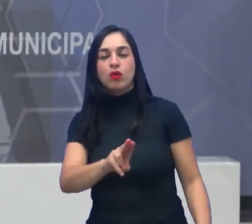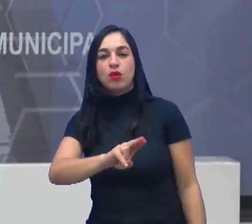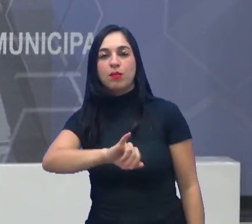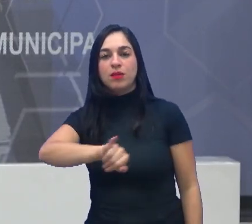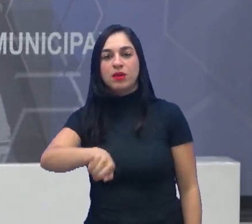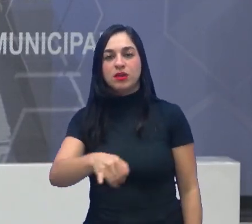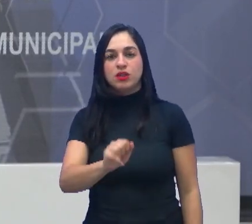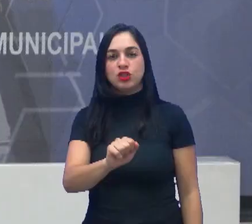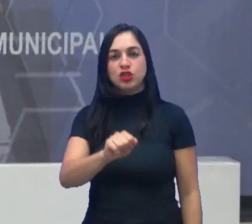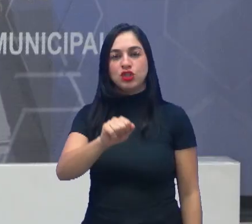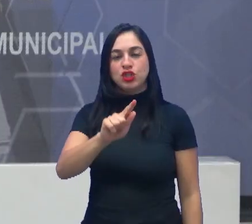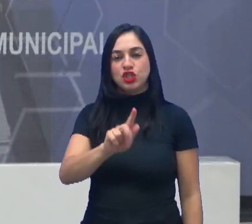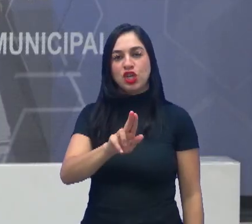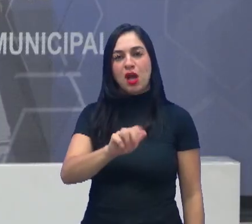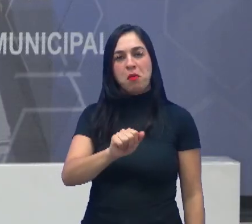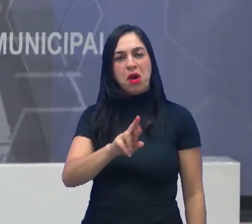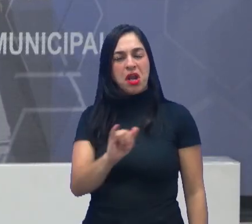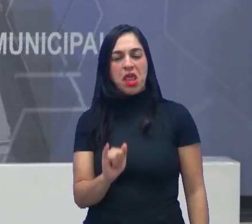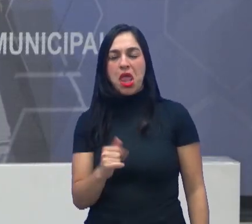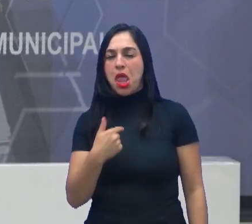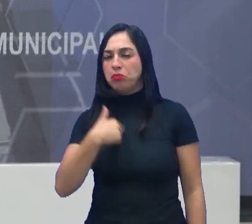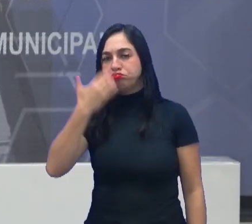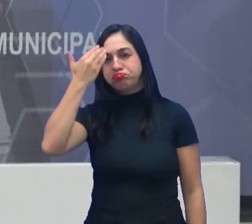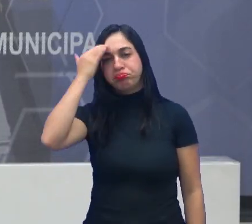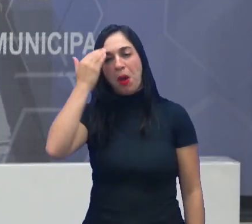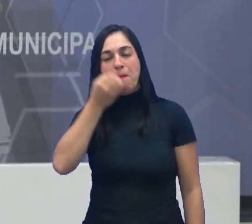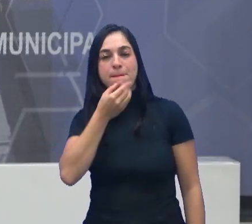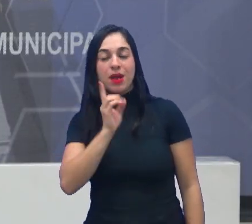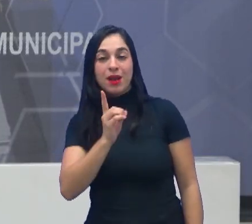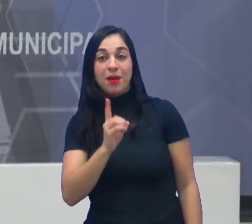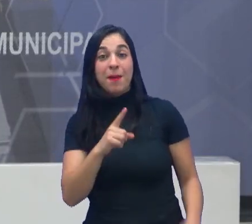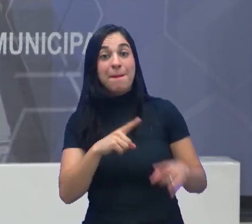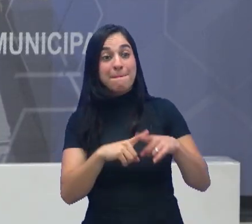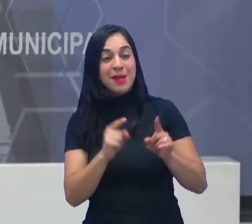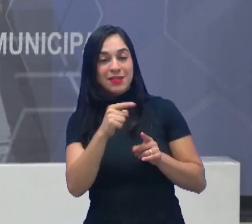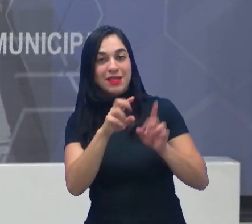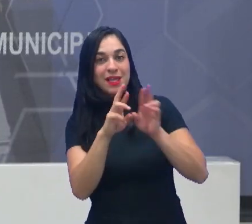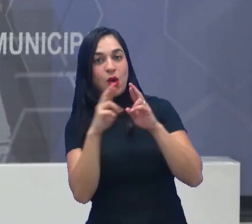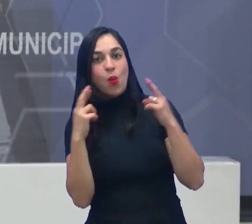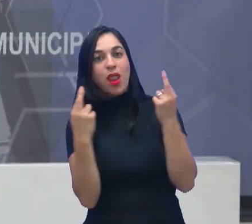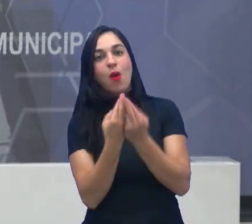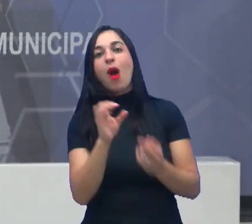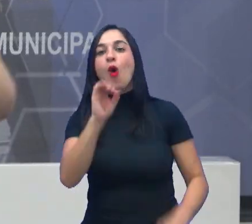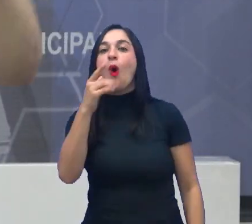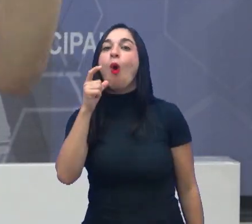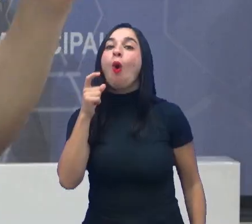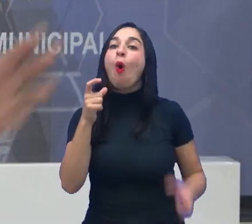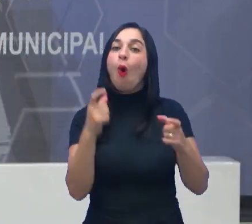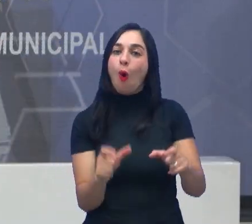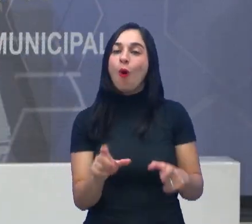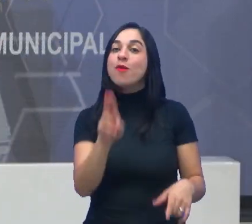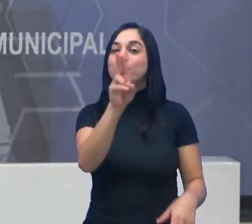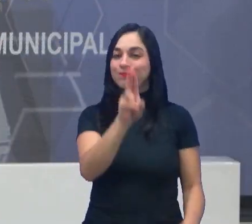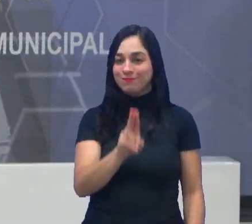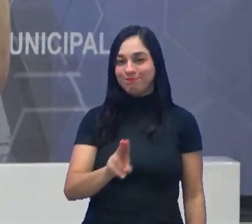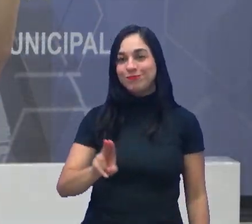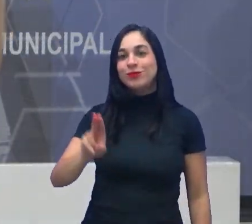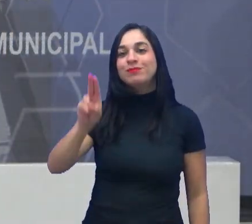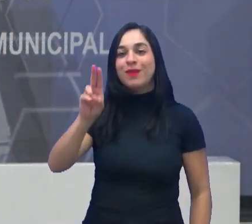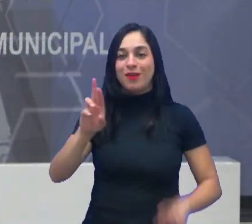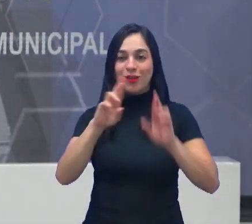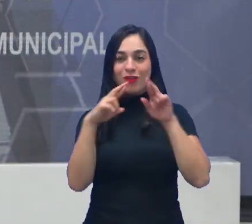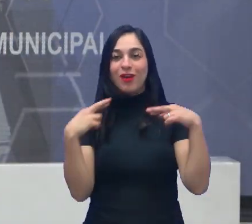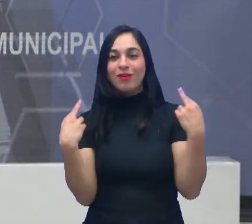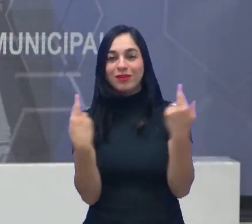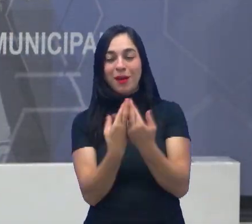ecológica, mas não entendi muito bem. Engraçado que essa reunião aconteceu no Urbanova, né? O pessoal se reuniu no Urbanova para ir